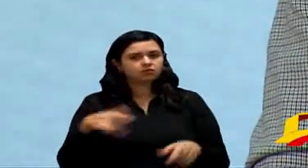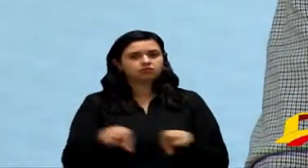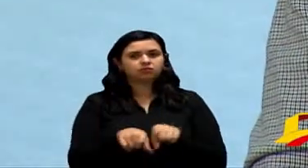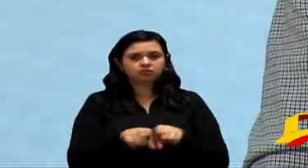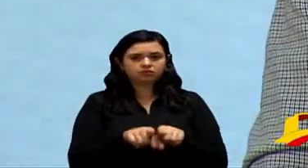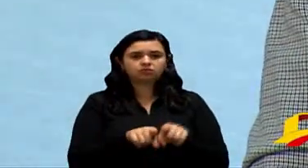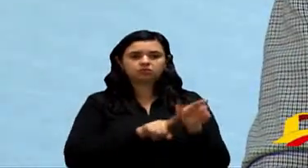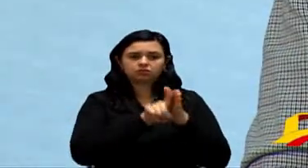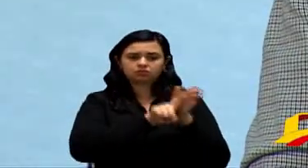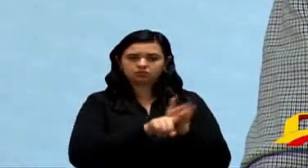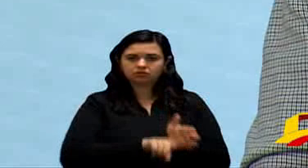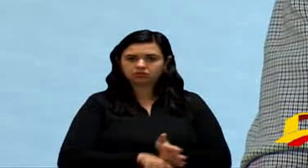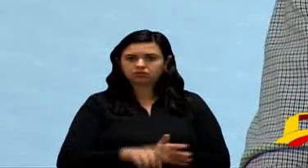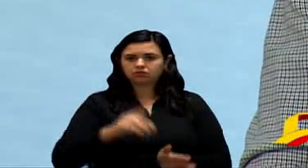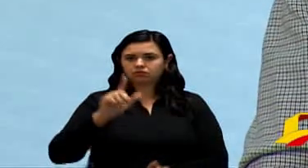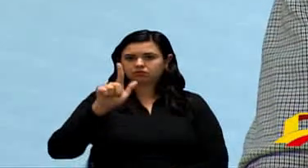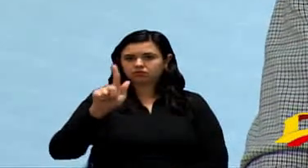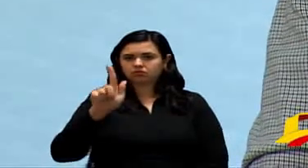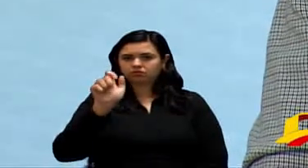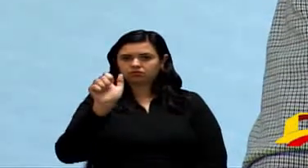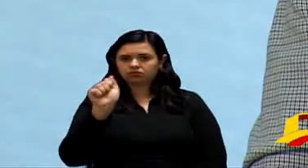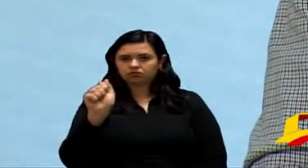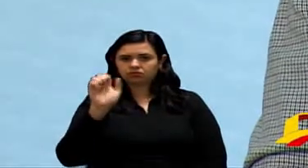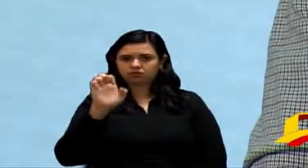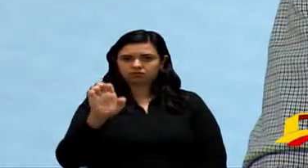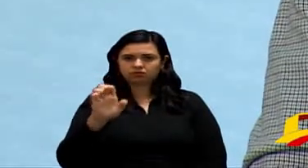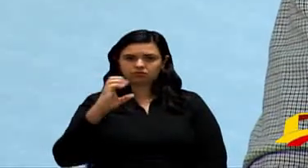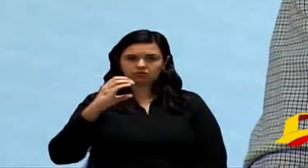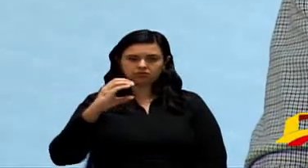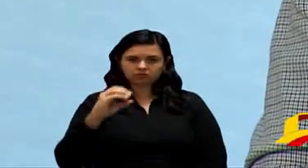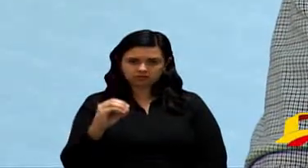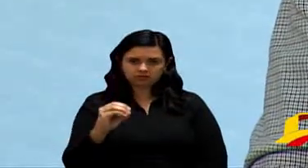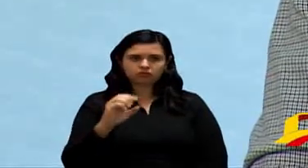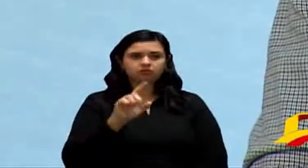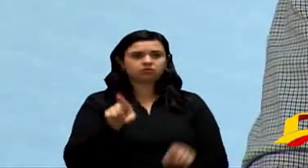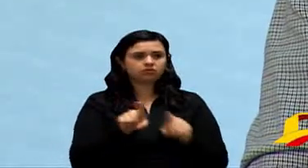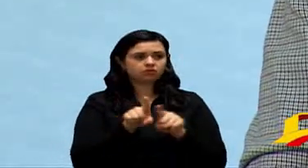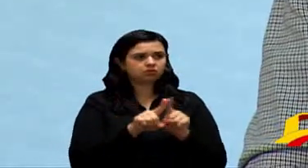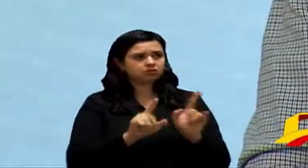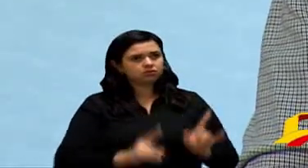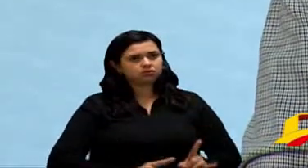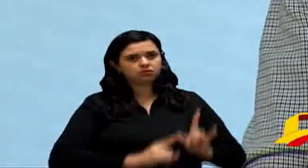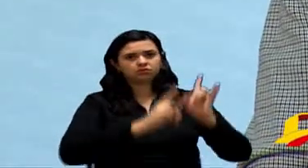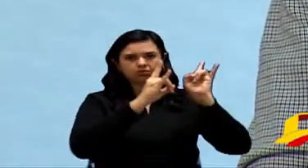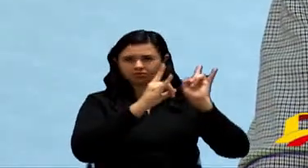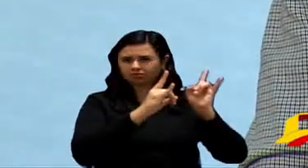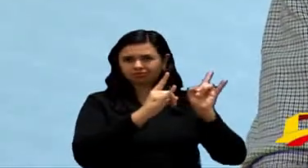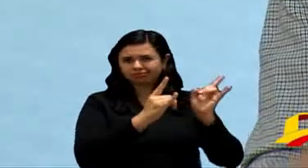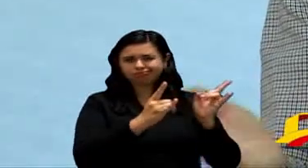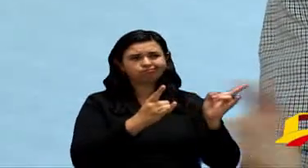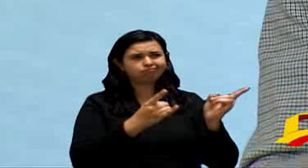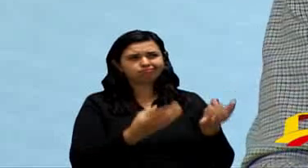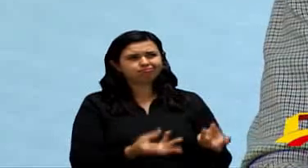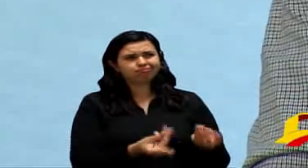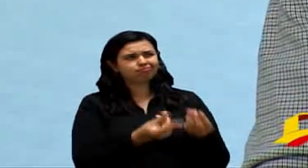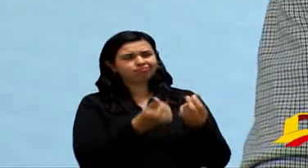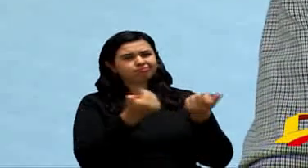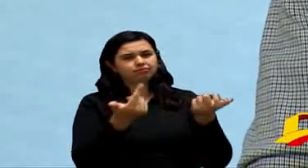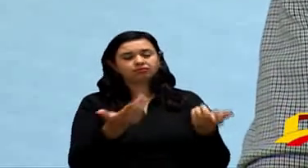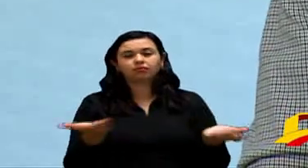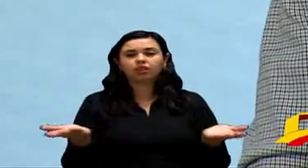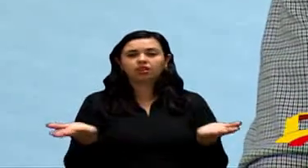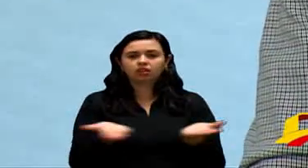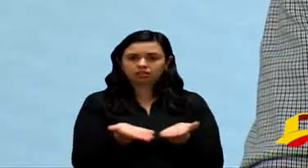relação à compra do prédio inútil inútil para ser a sede da secretaria de educação estão todos hoje